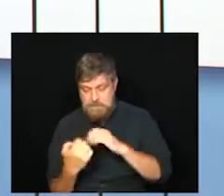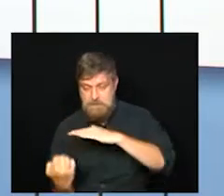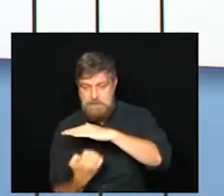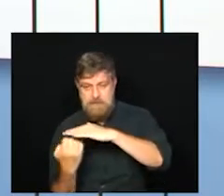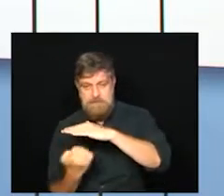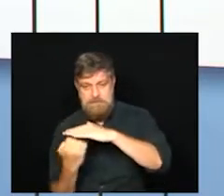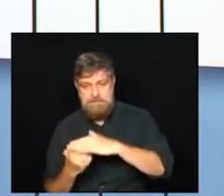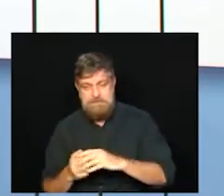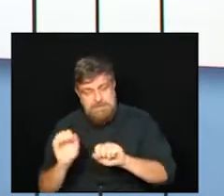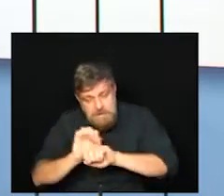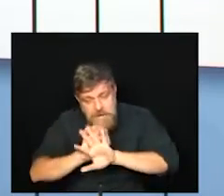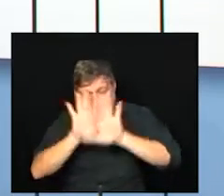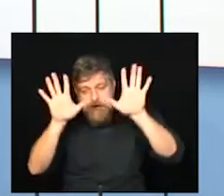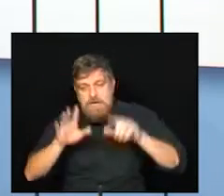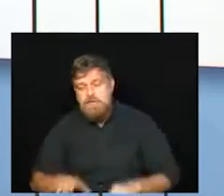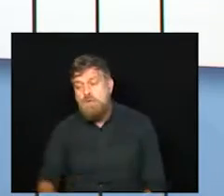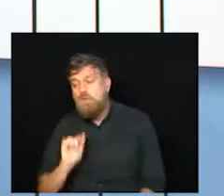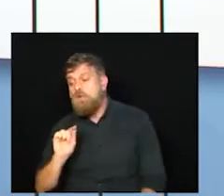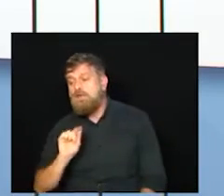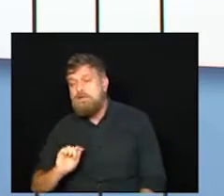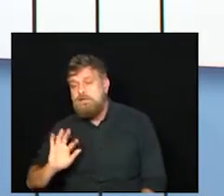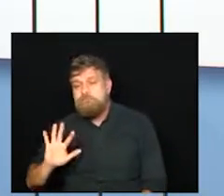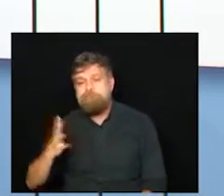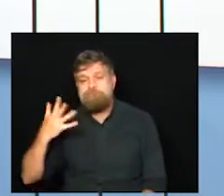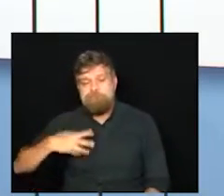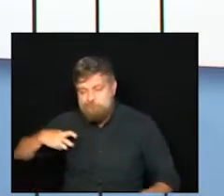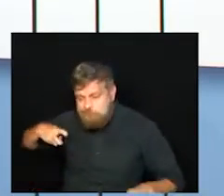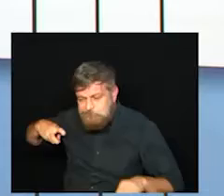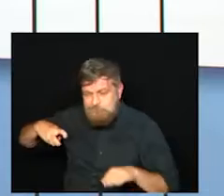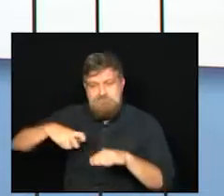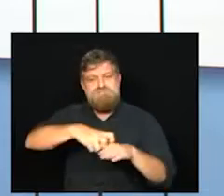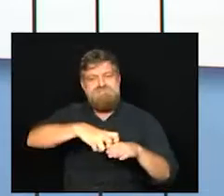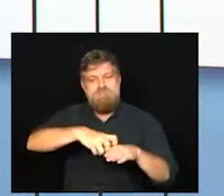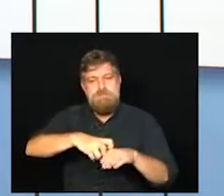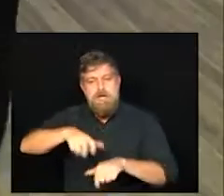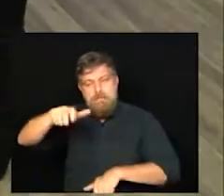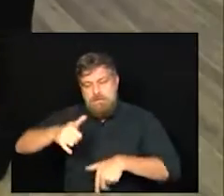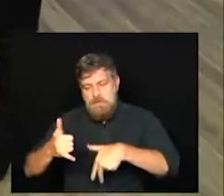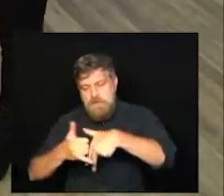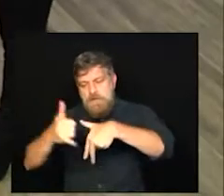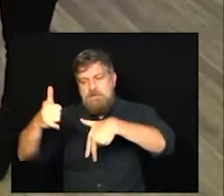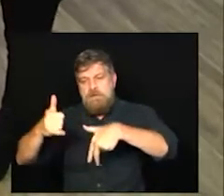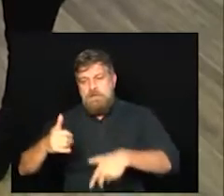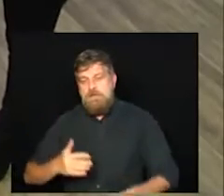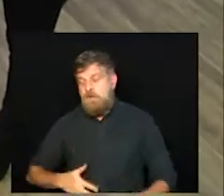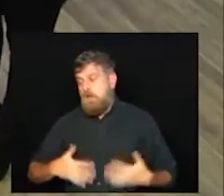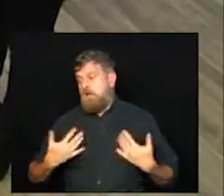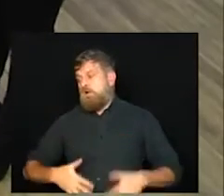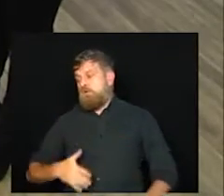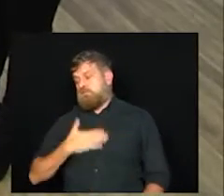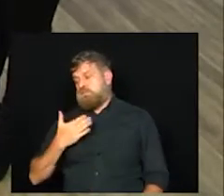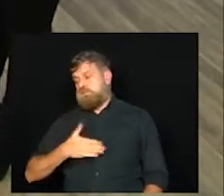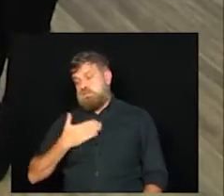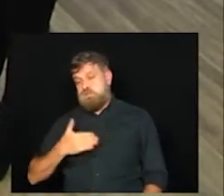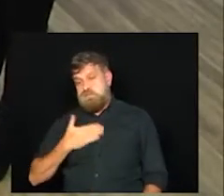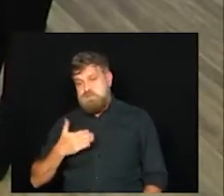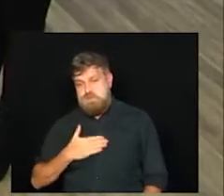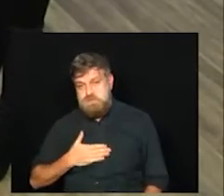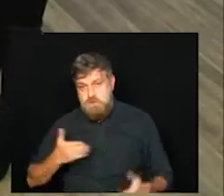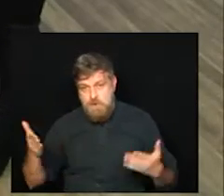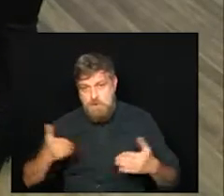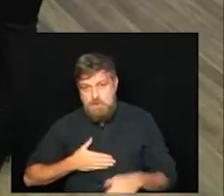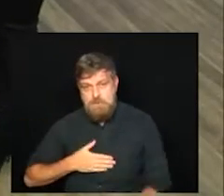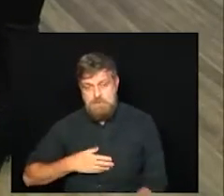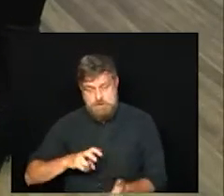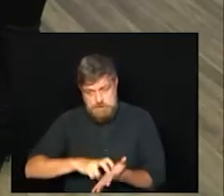aí esclarecer todas as causas desse acidente. E ainda bem que as vítimas foram leves, mas quem passou hoje de manhã na Prestes